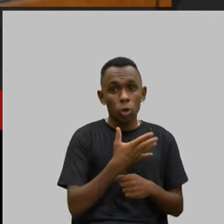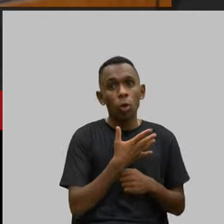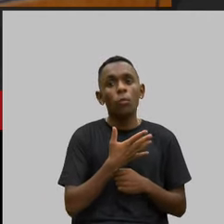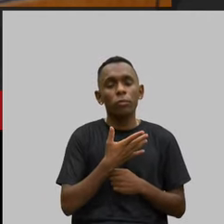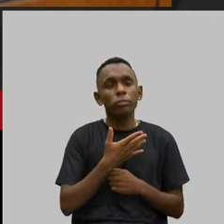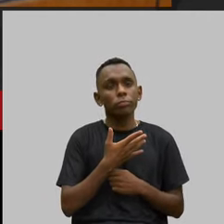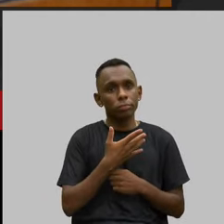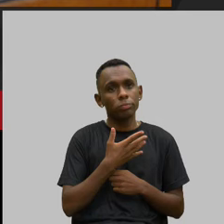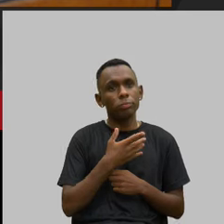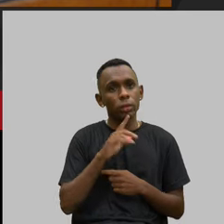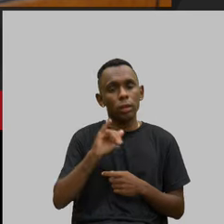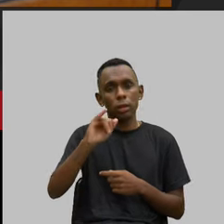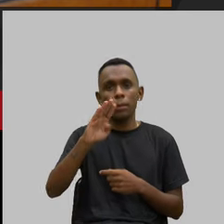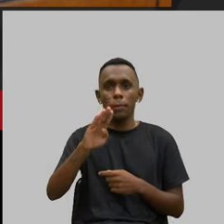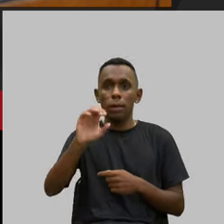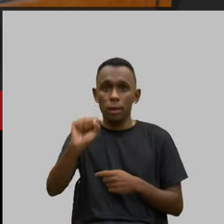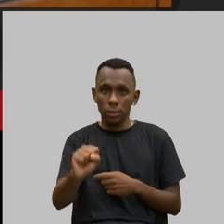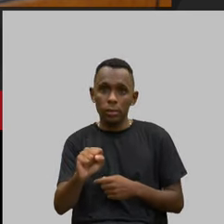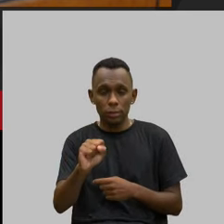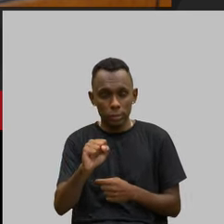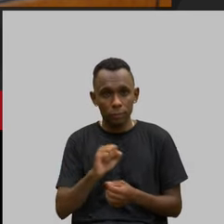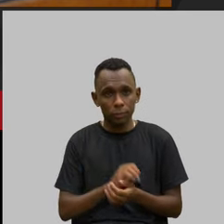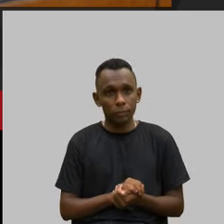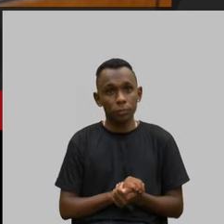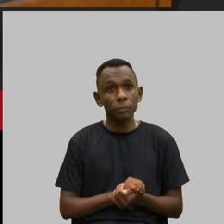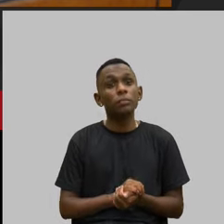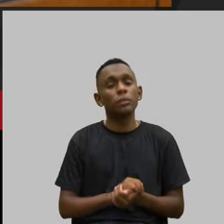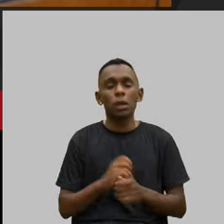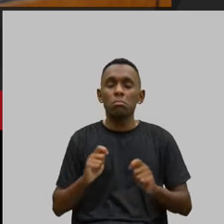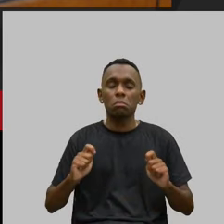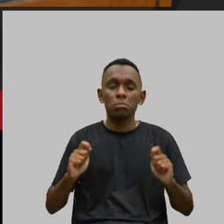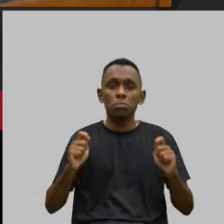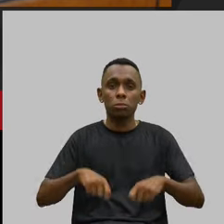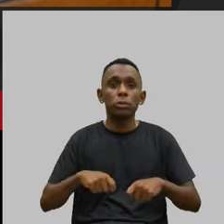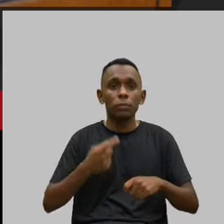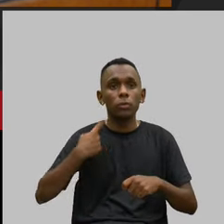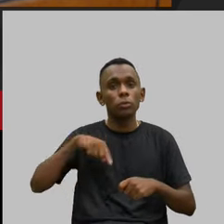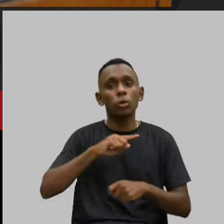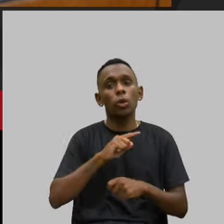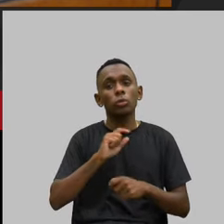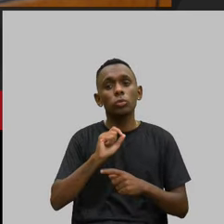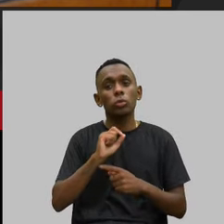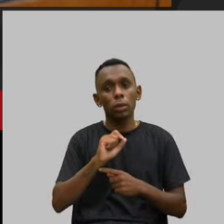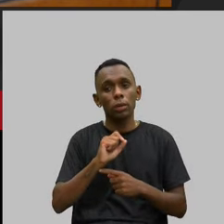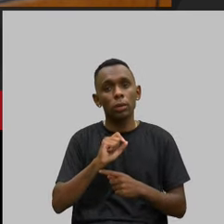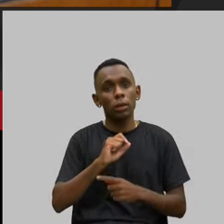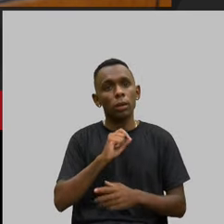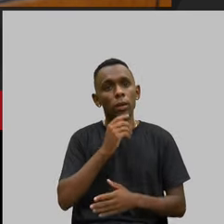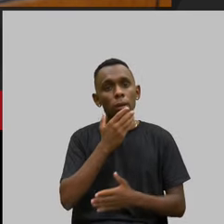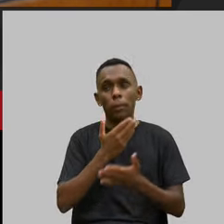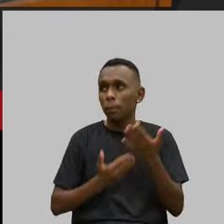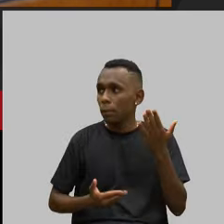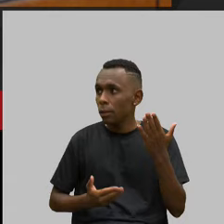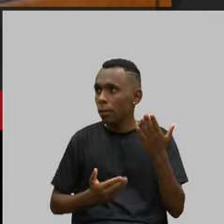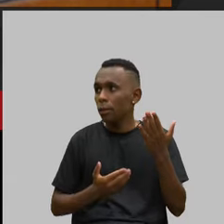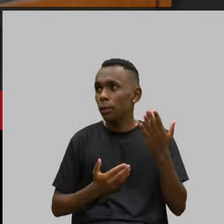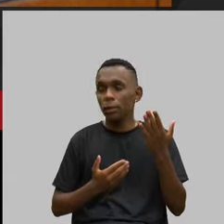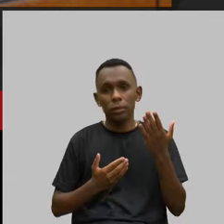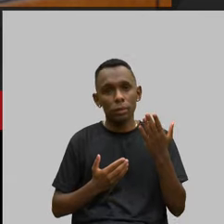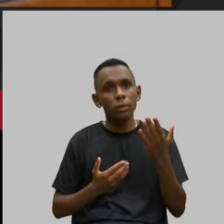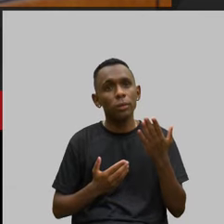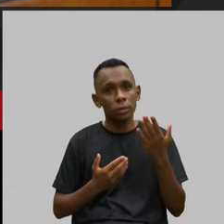né que é o ibs e o CBS e ali sim a gente vai perder essa unicidade que os estados